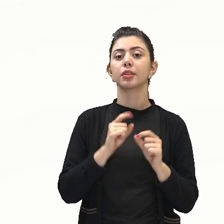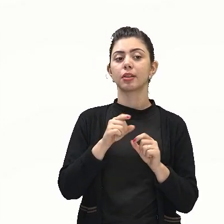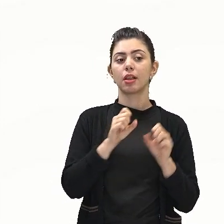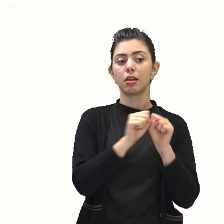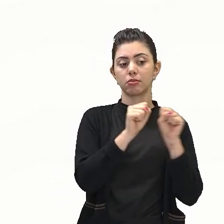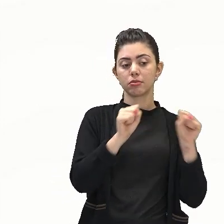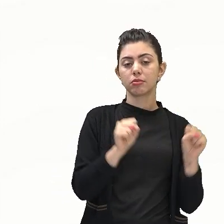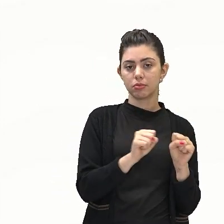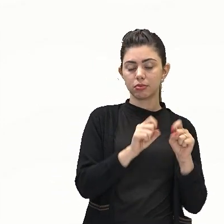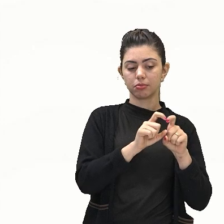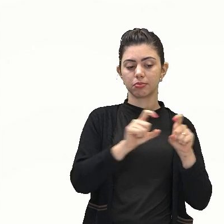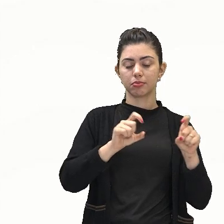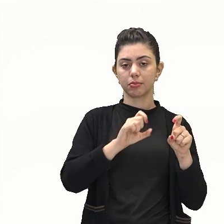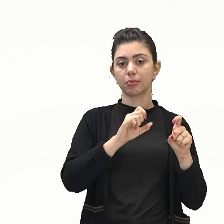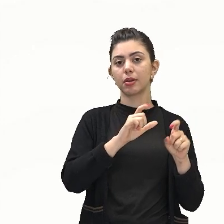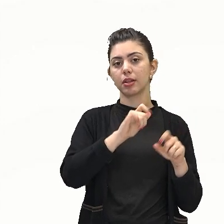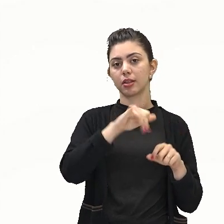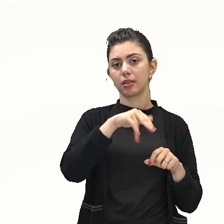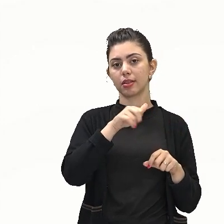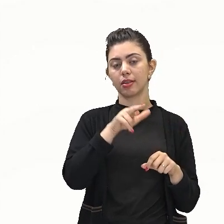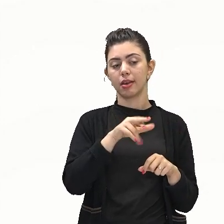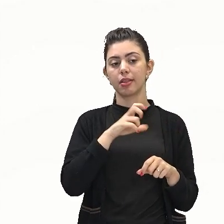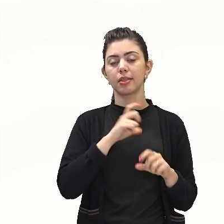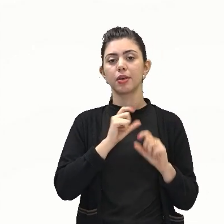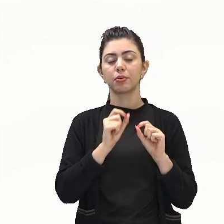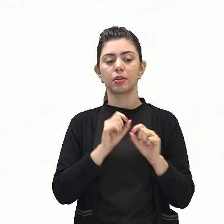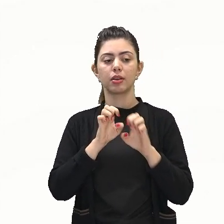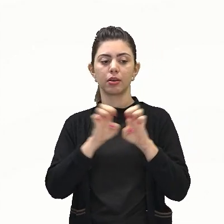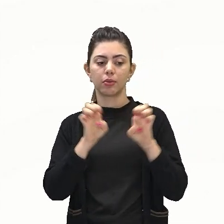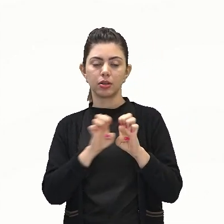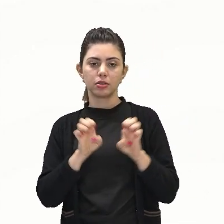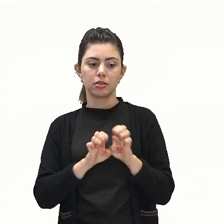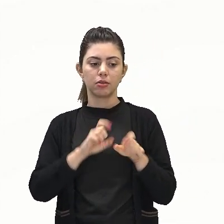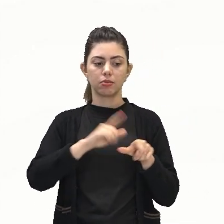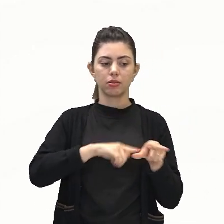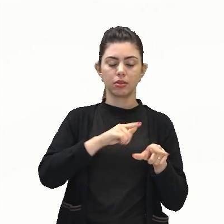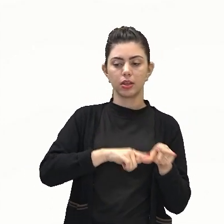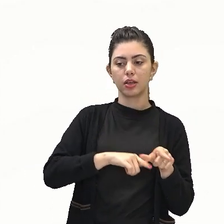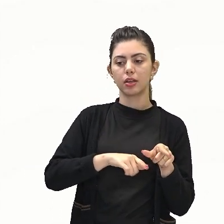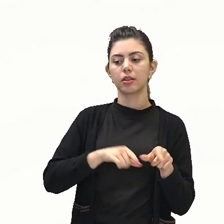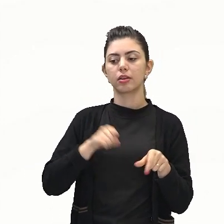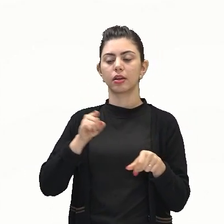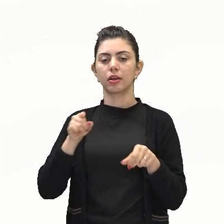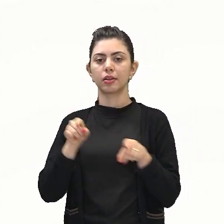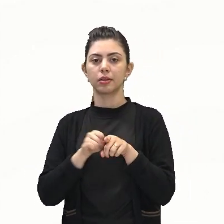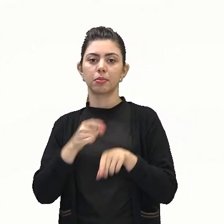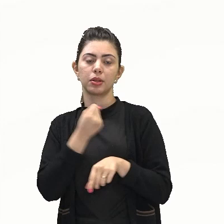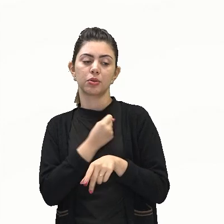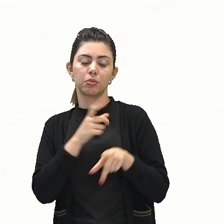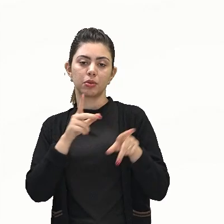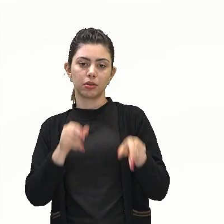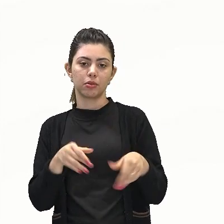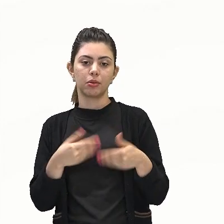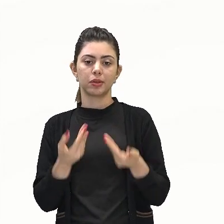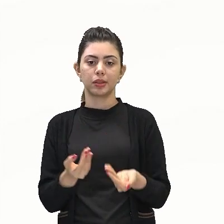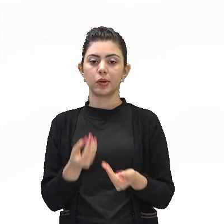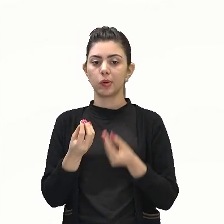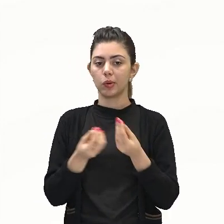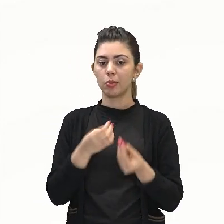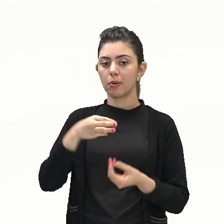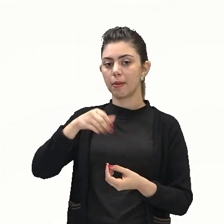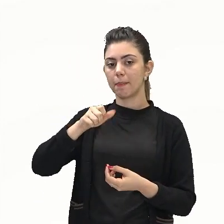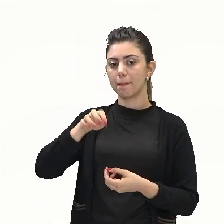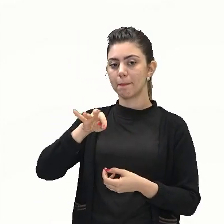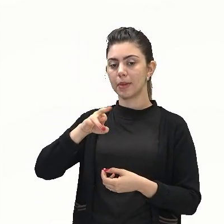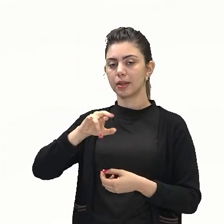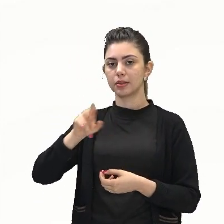tem o número de equações igual ao número de incógnitas, a matriz dos coeficientes do sistema é uma